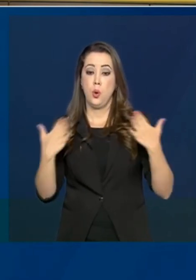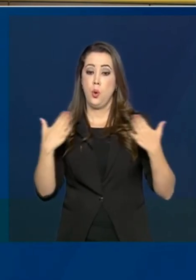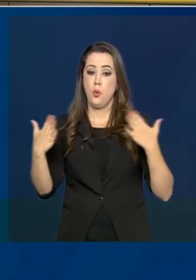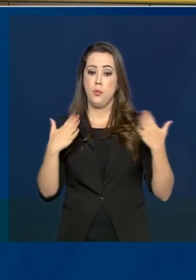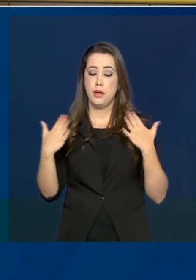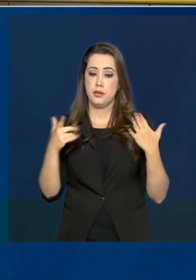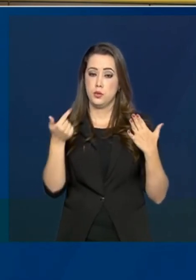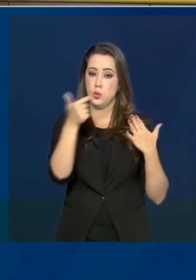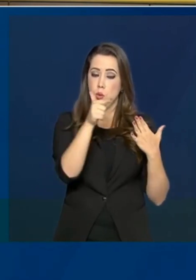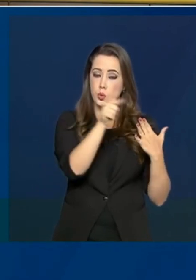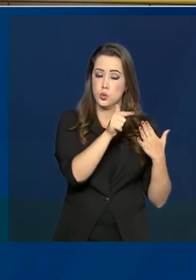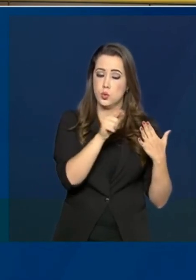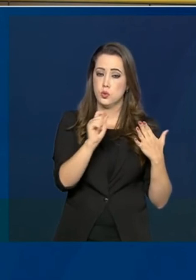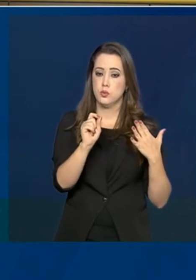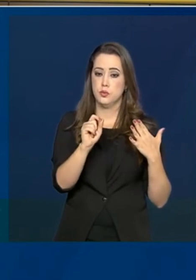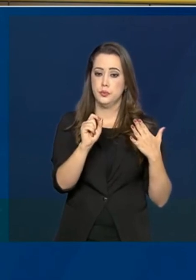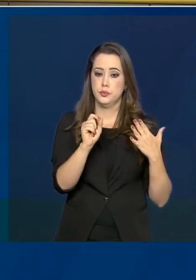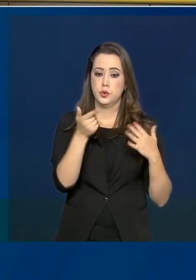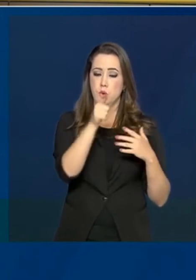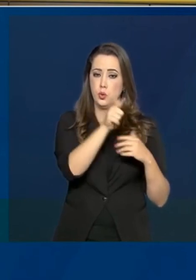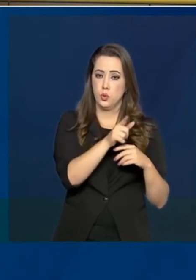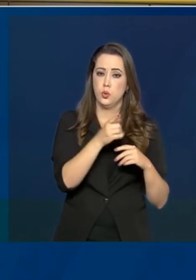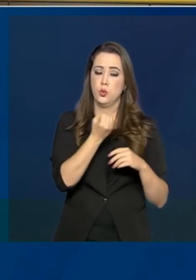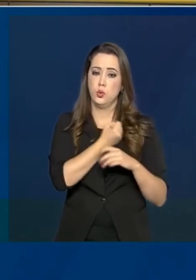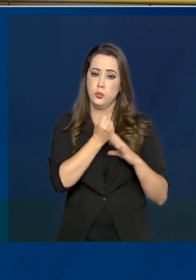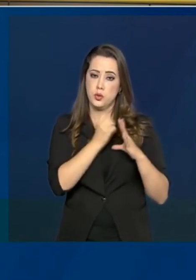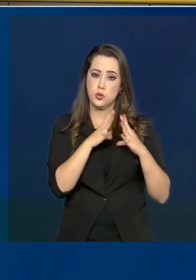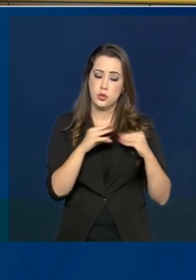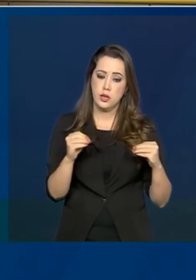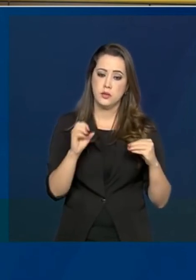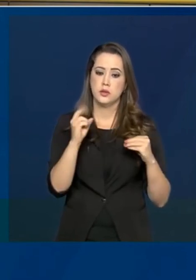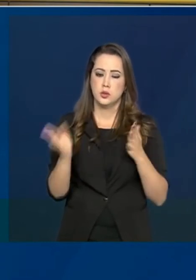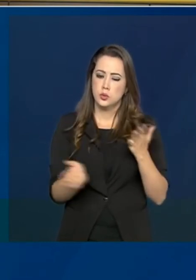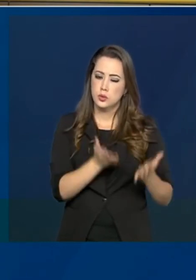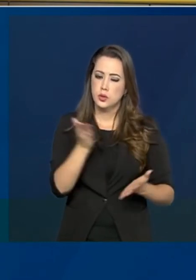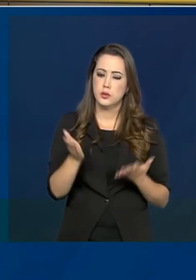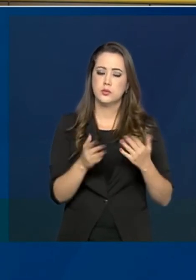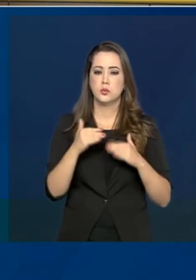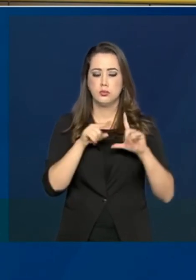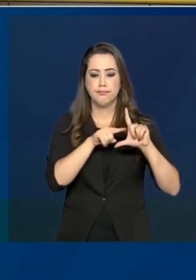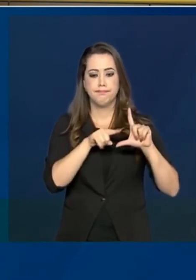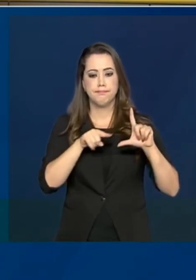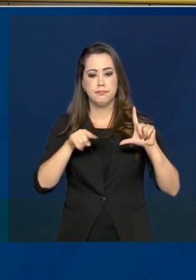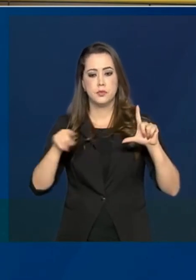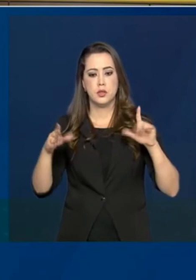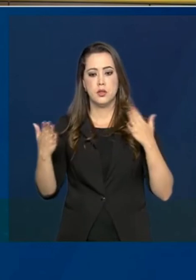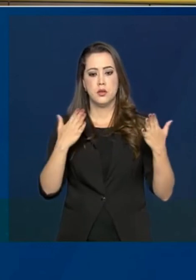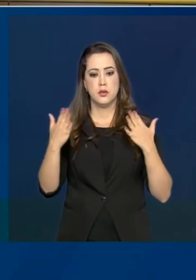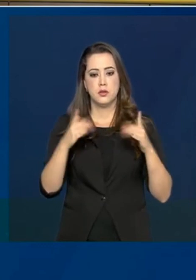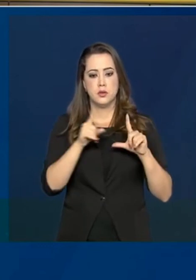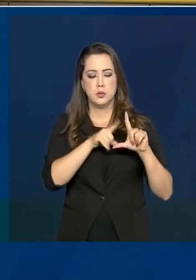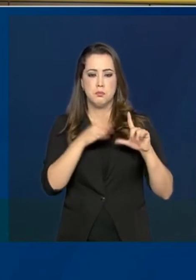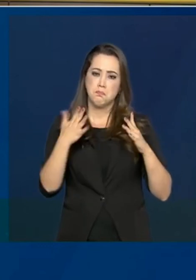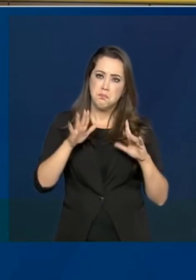com as outras, tanto com o número de recuperados quanto de pessoas em acompanhamento, ela permanece mais ou menos uma